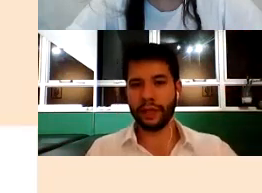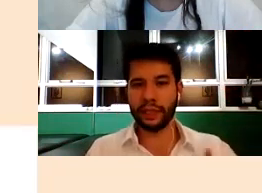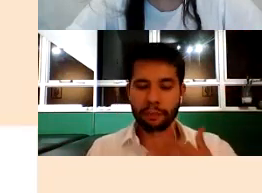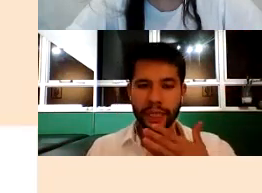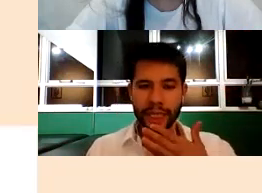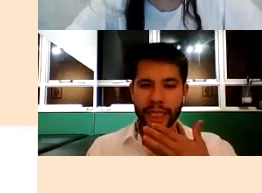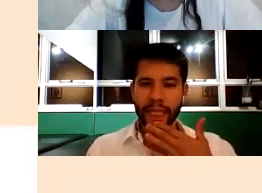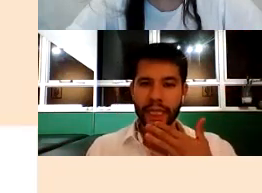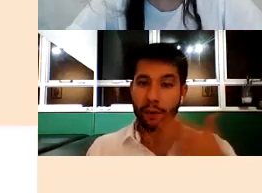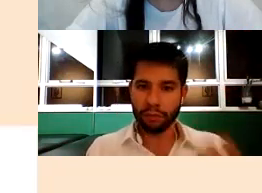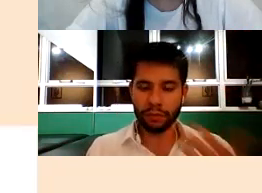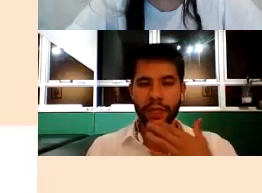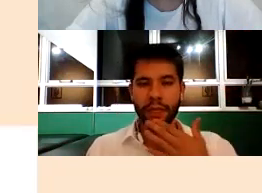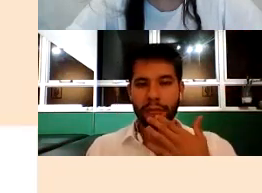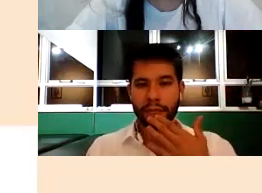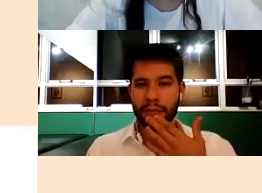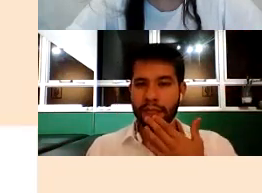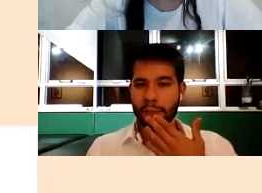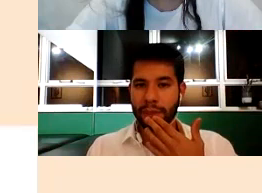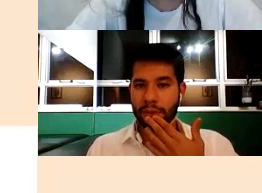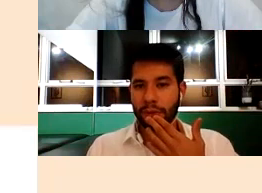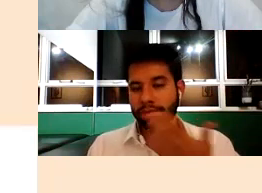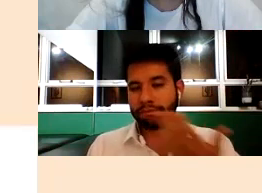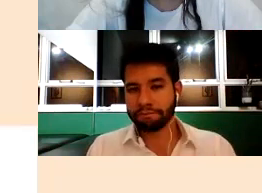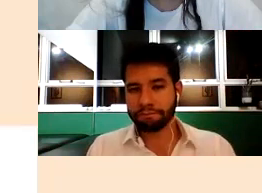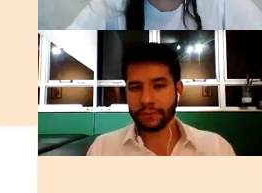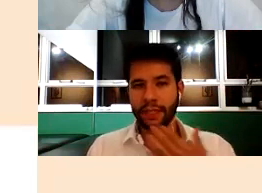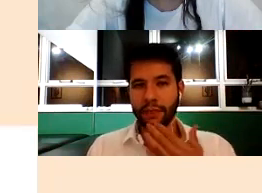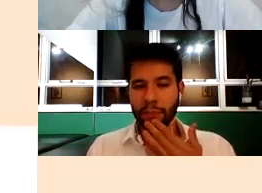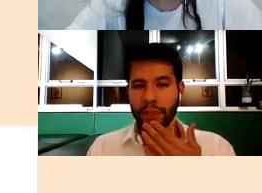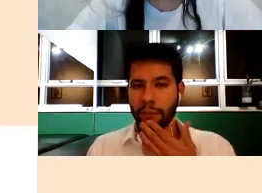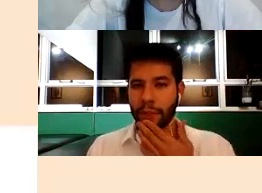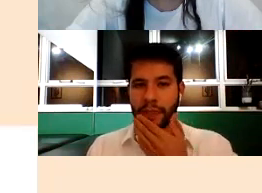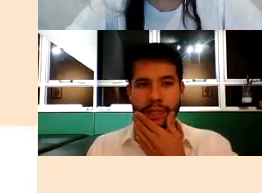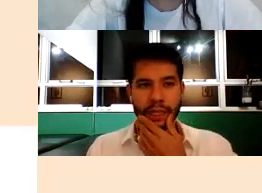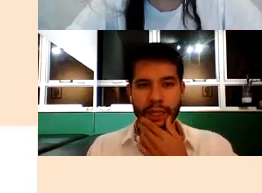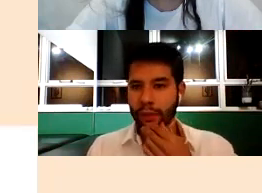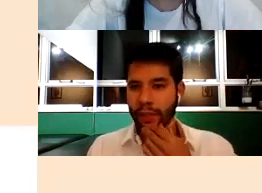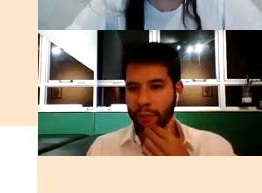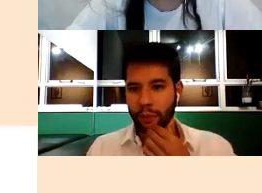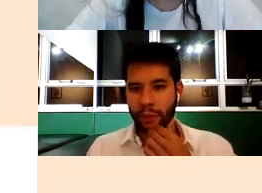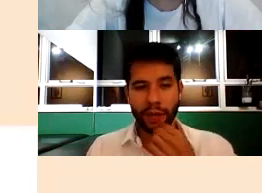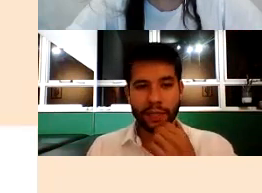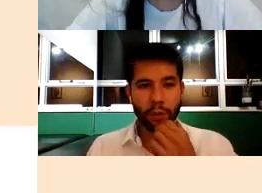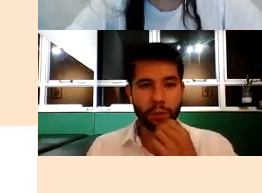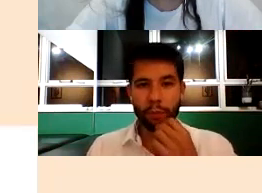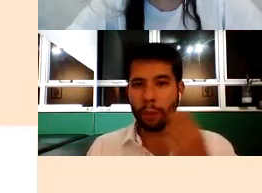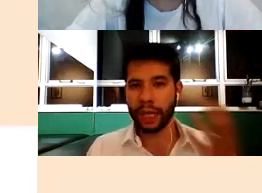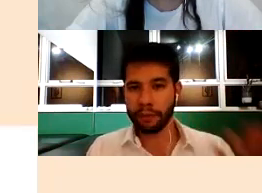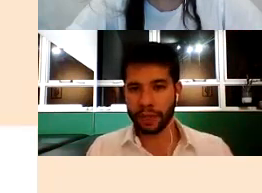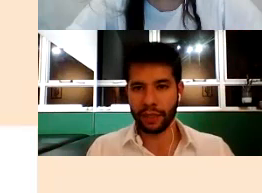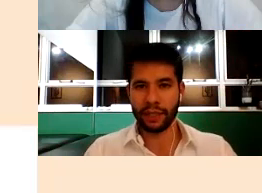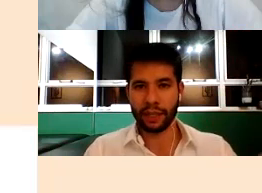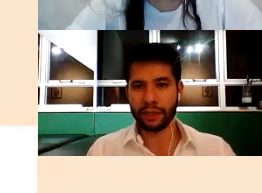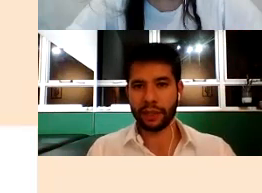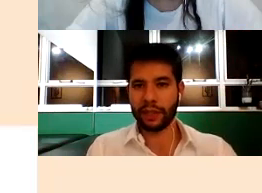esse Felipe, para que ele seja uma pessoa que não tem muita importância ali dentro daquele mundo. É quase como um